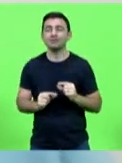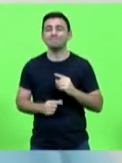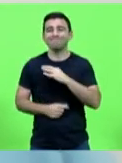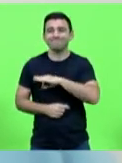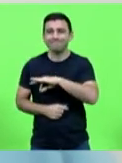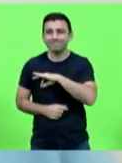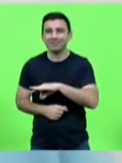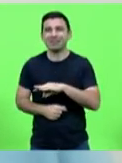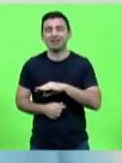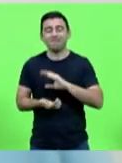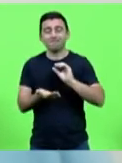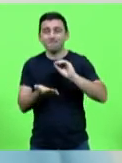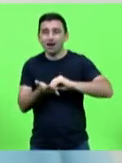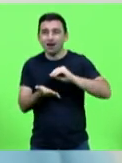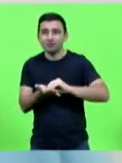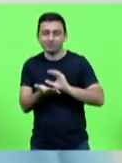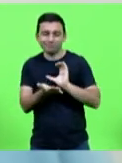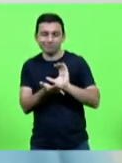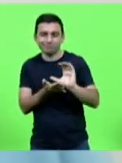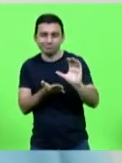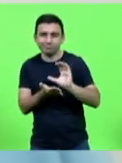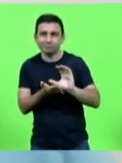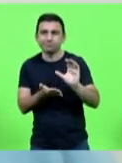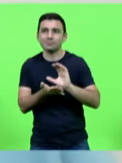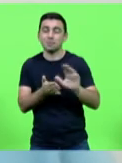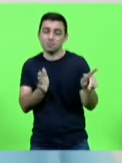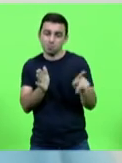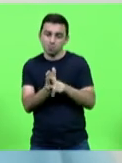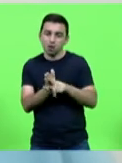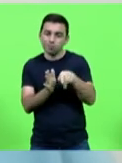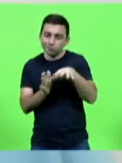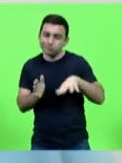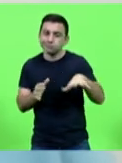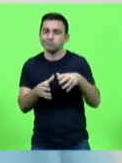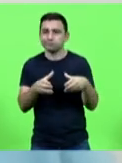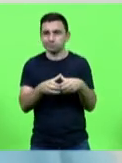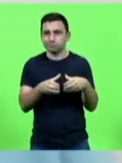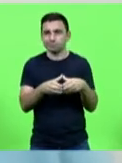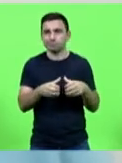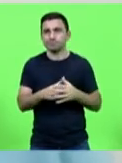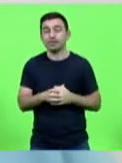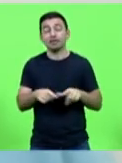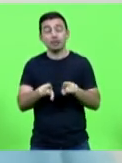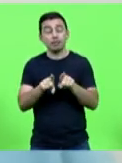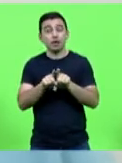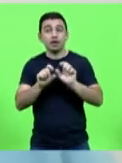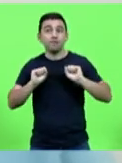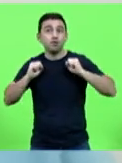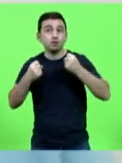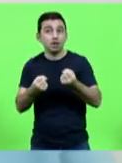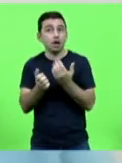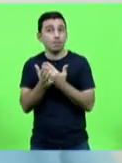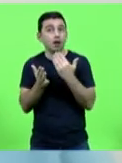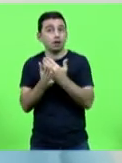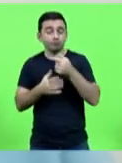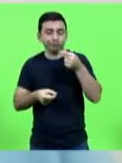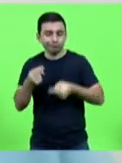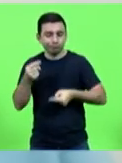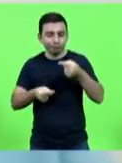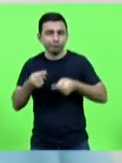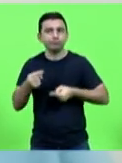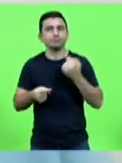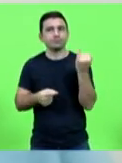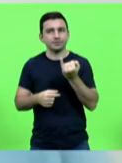de investimentos nesse setor, né. E quero só reforçar também a importância de abrir esse debate, né? Seja